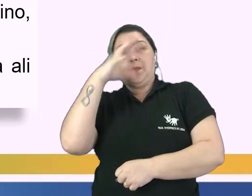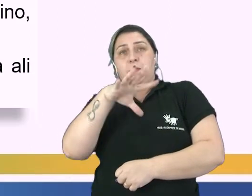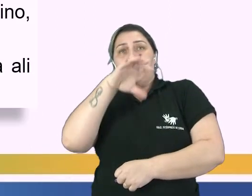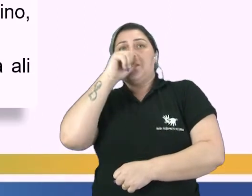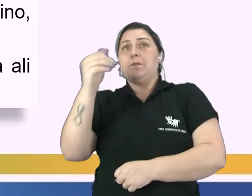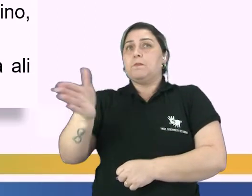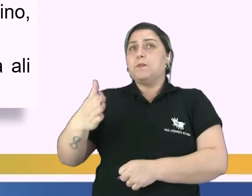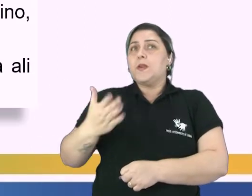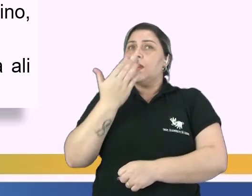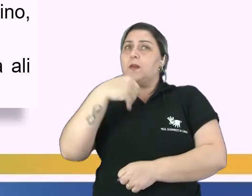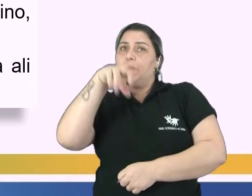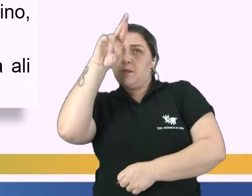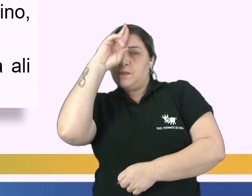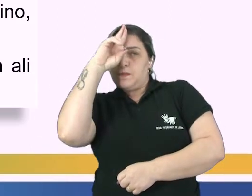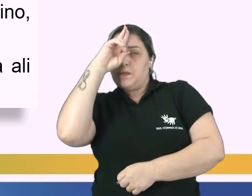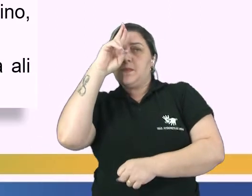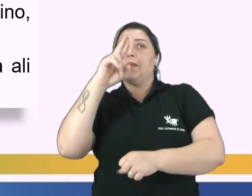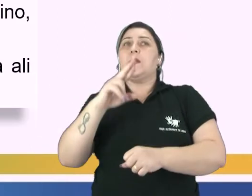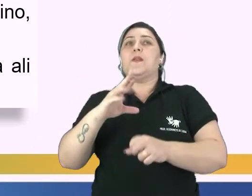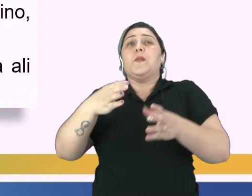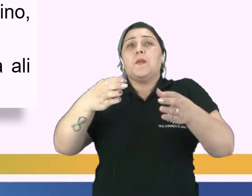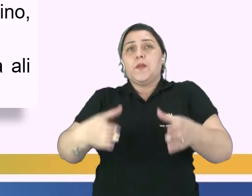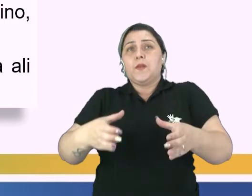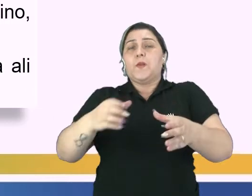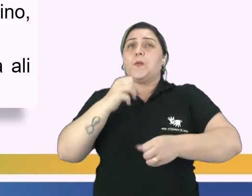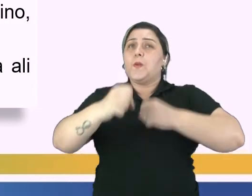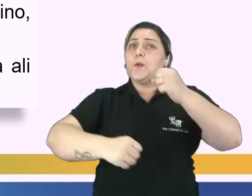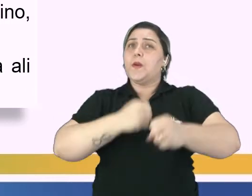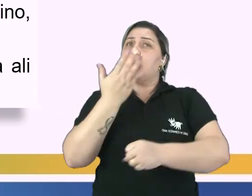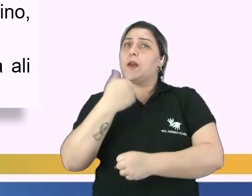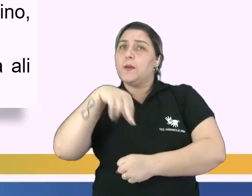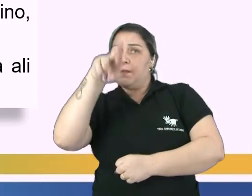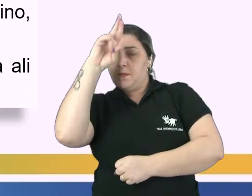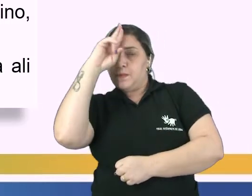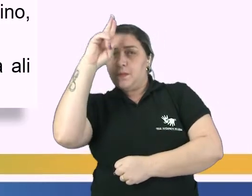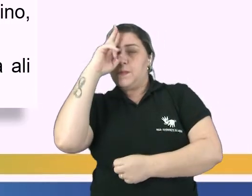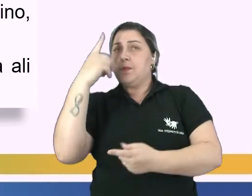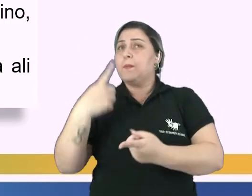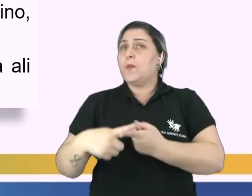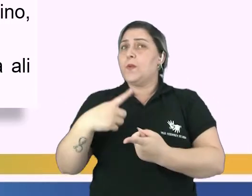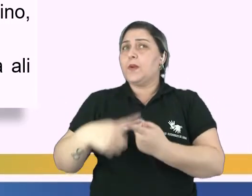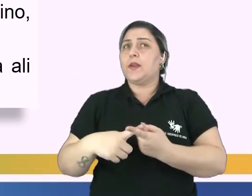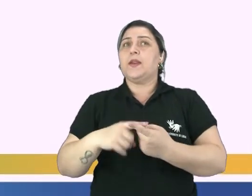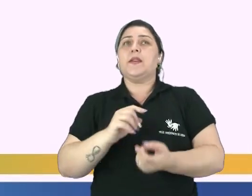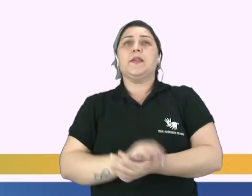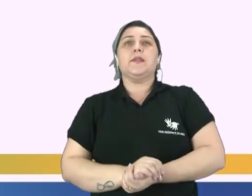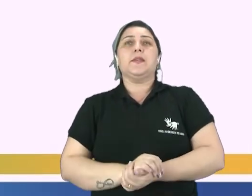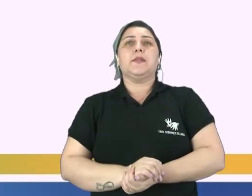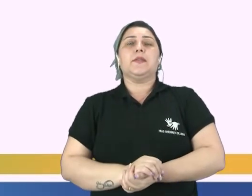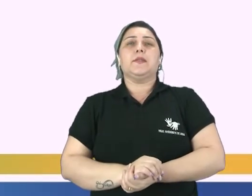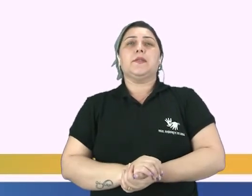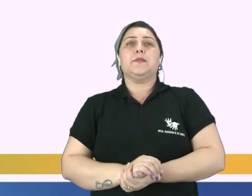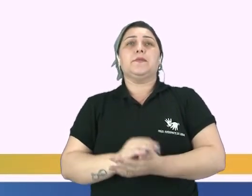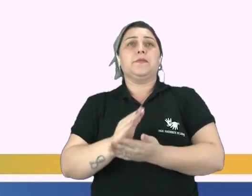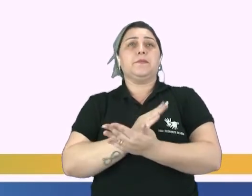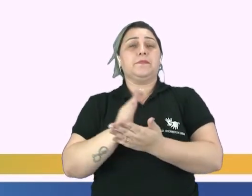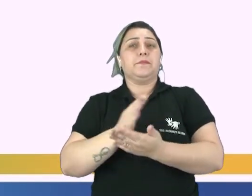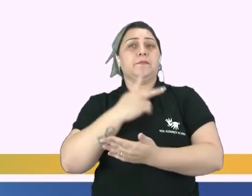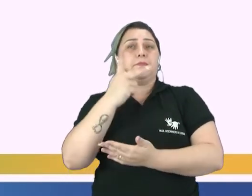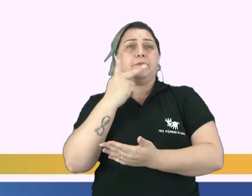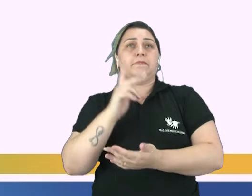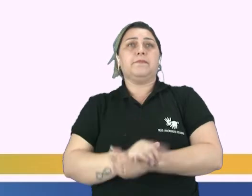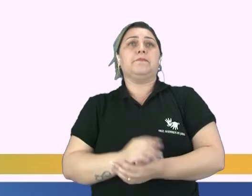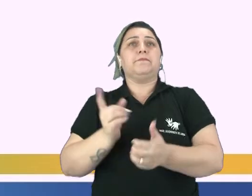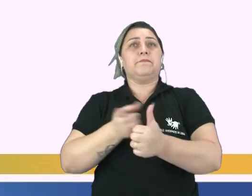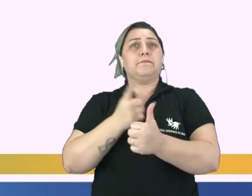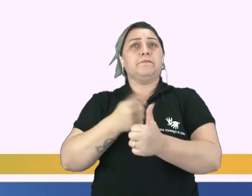peixe, almoço, vasilha, correndo, almoçar. Por quê? Vamos falar sobre alguma delas, tá? A primeira